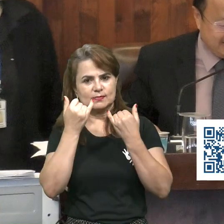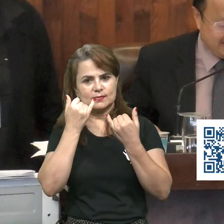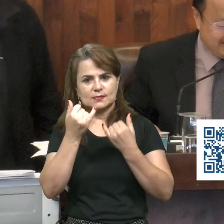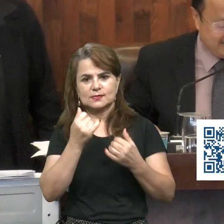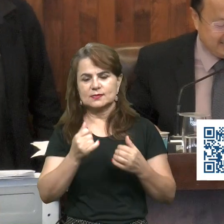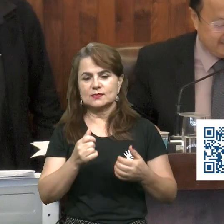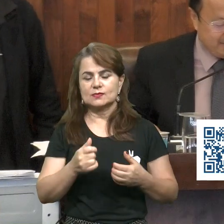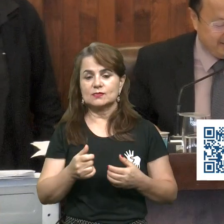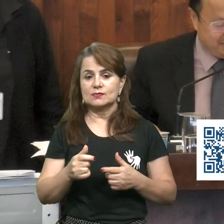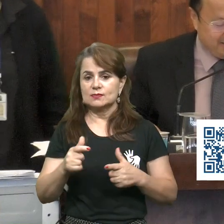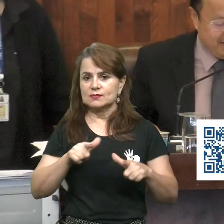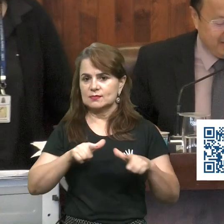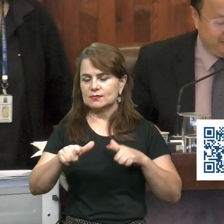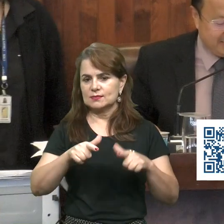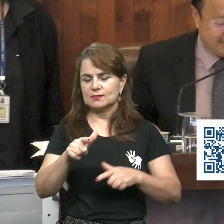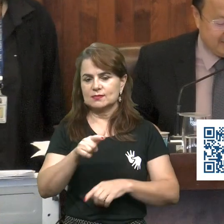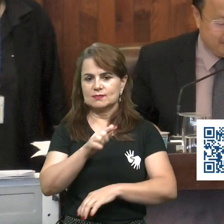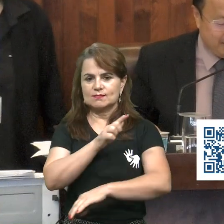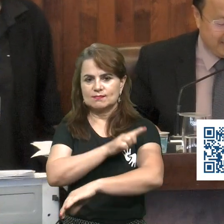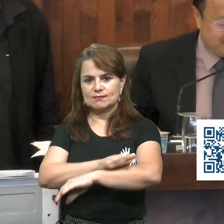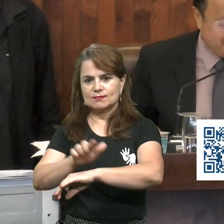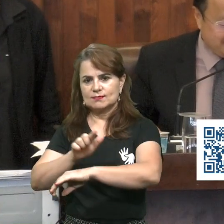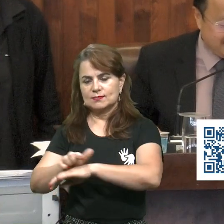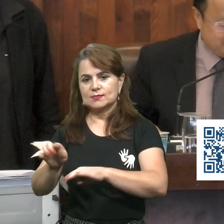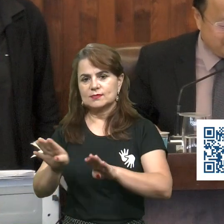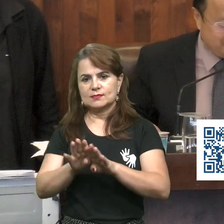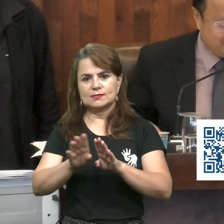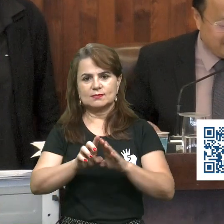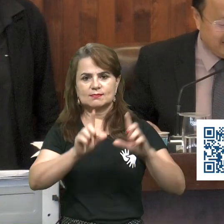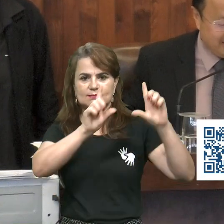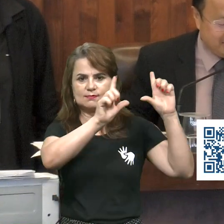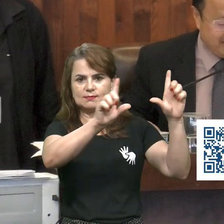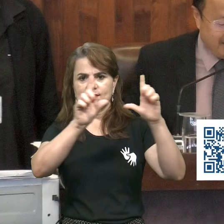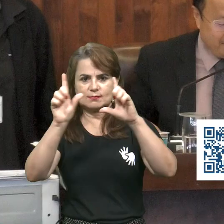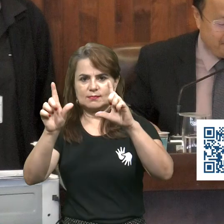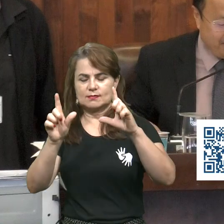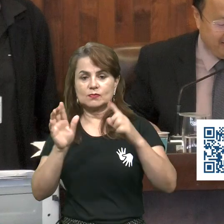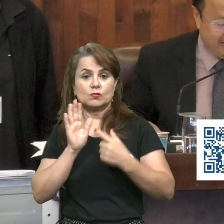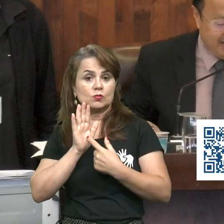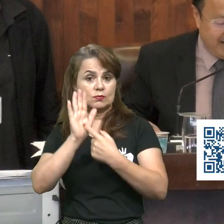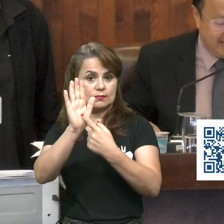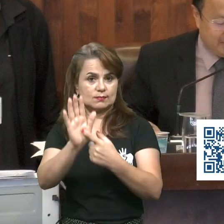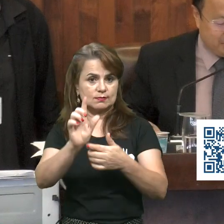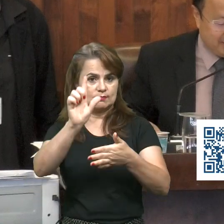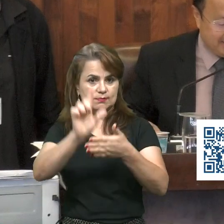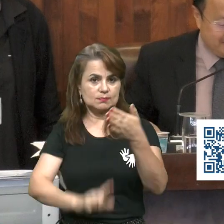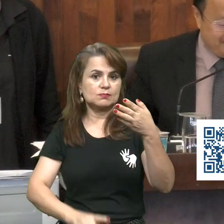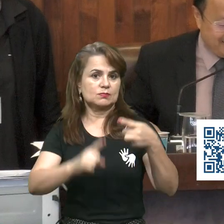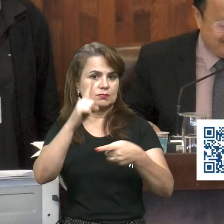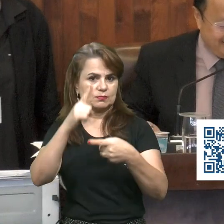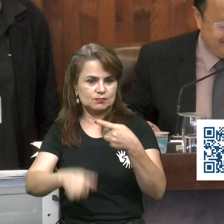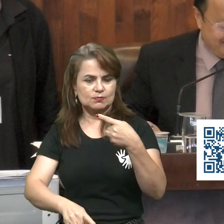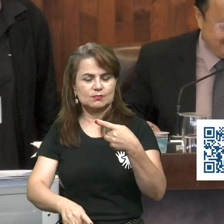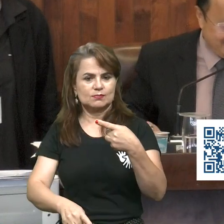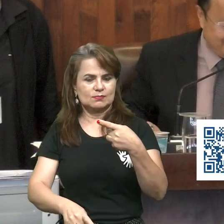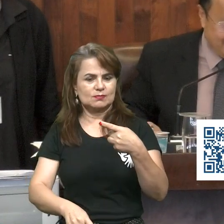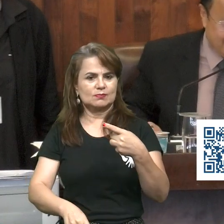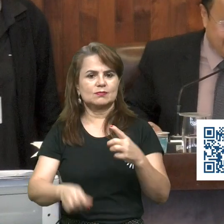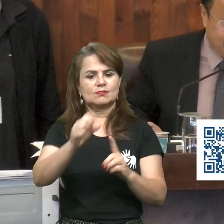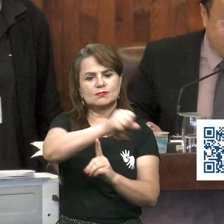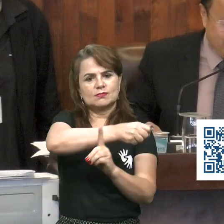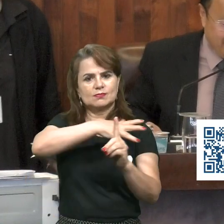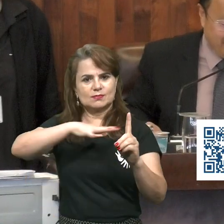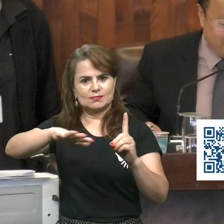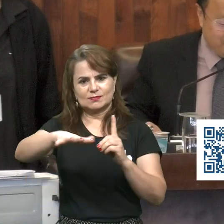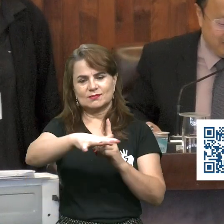limpeza, cercamento e fixação de placas com os dizeres, proibido jogar lixo na APP, área de proteção ambiental,